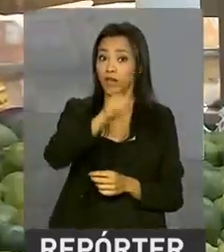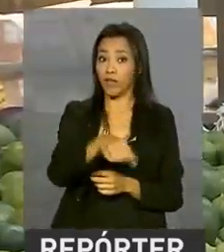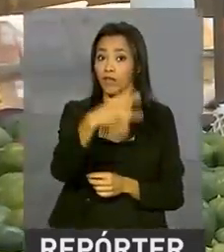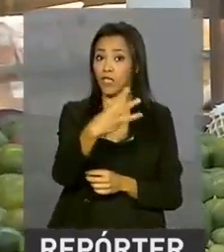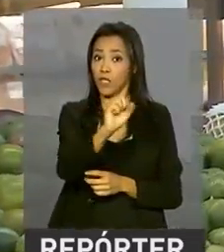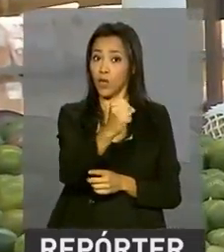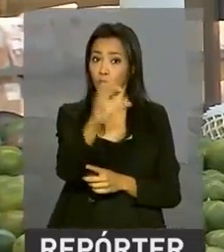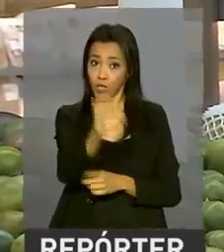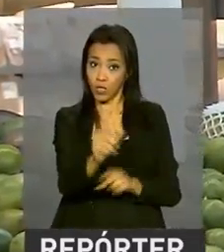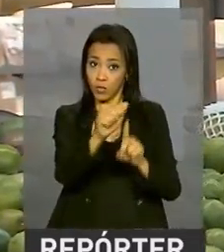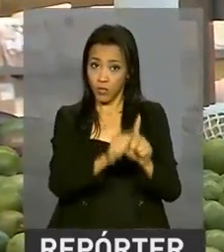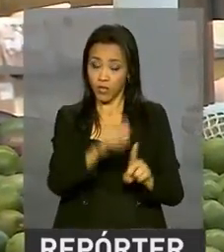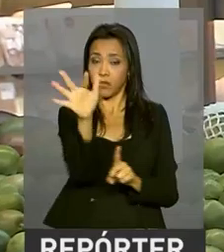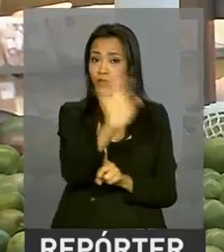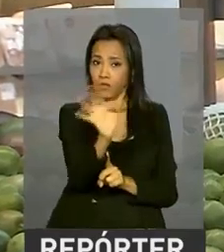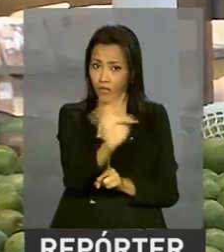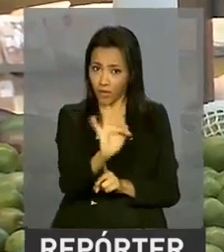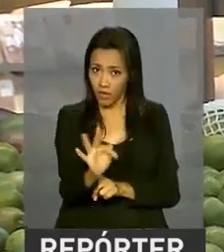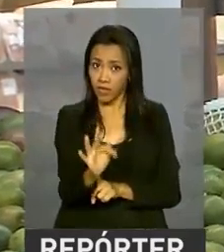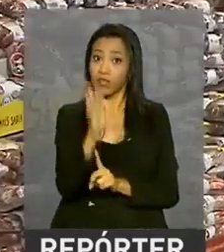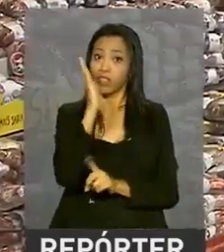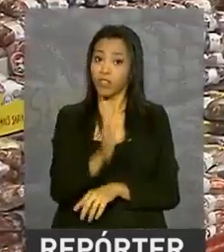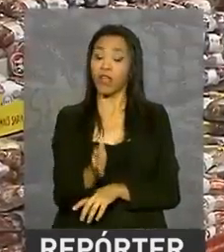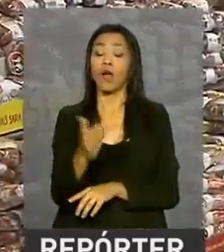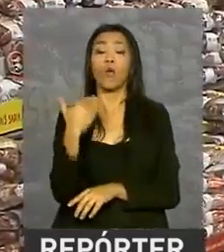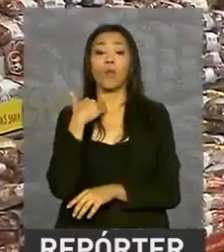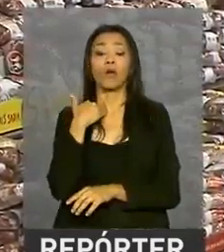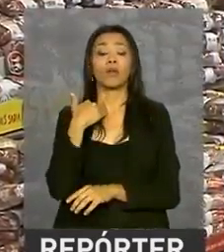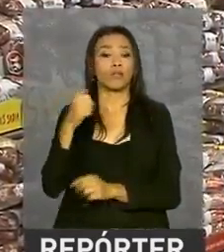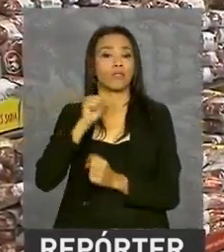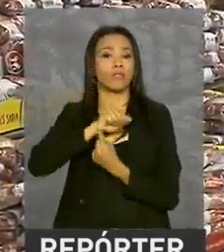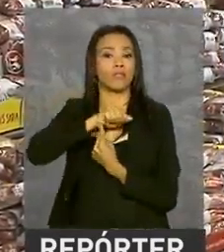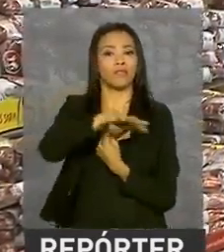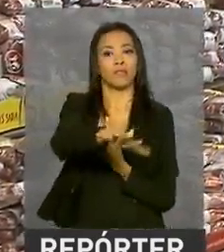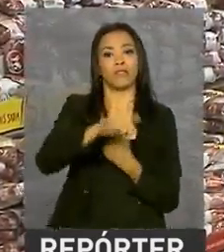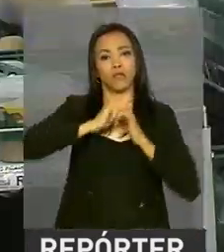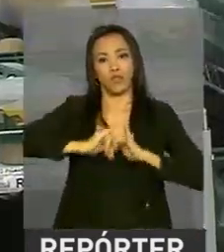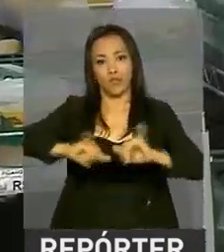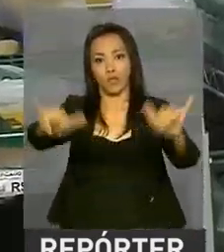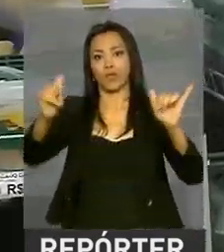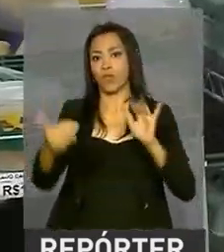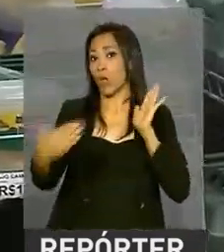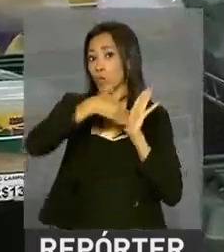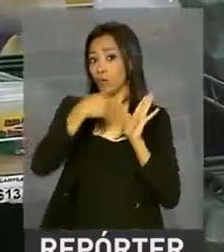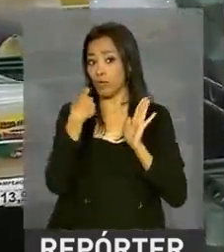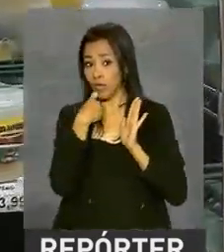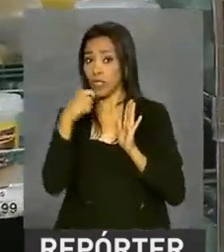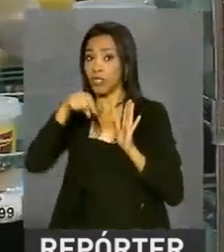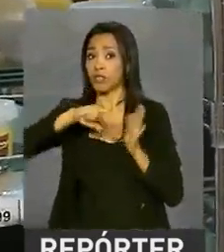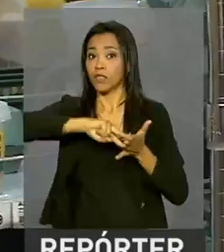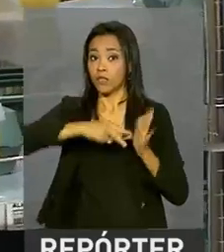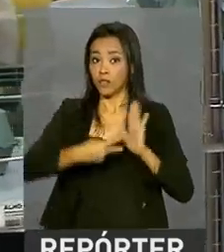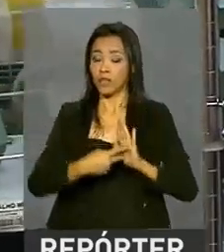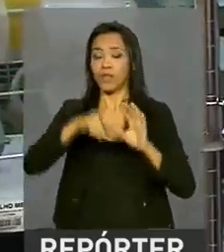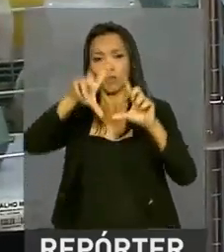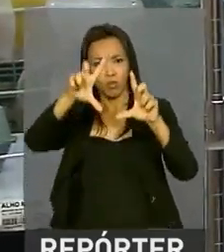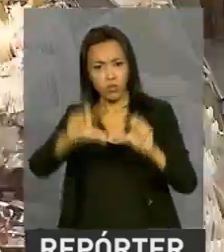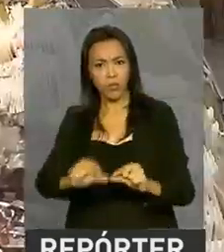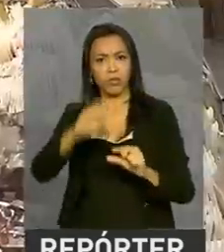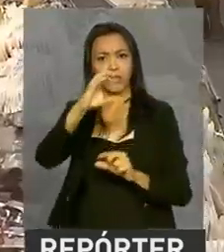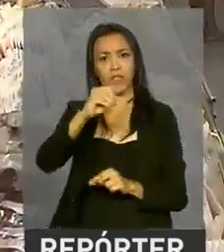fevereiro, de acordo com pesquisa divulgada pelo Banco Central na última segunda-feira. O desempenho representa uma queda de